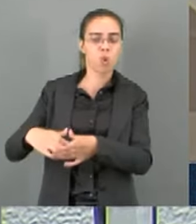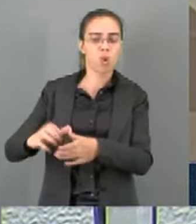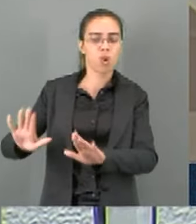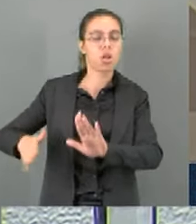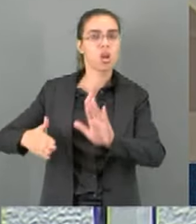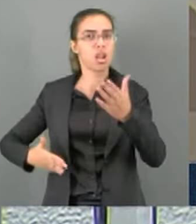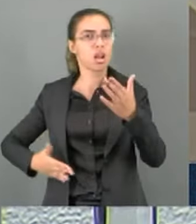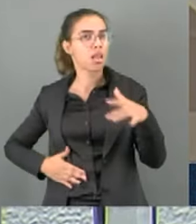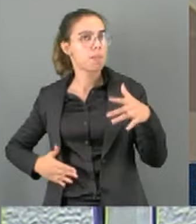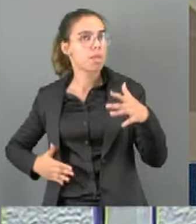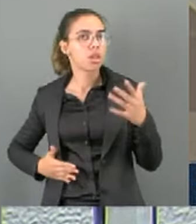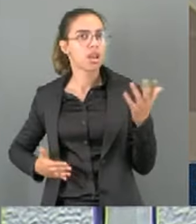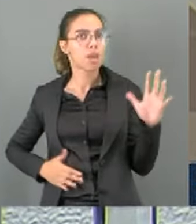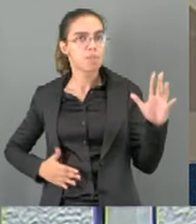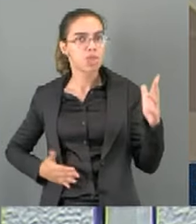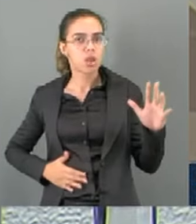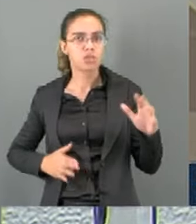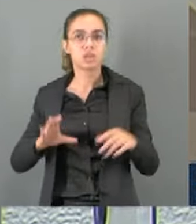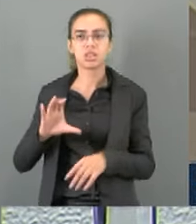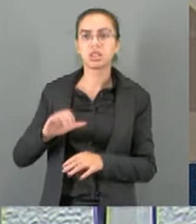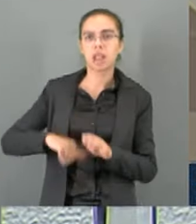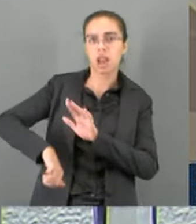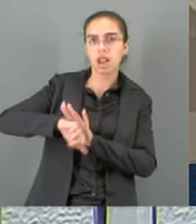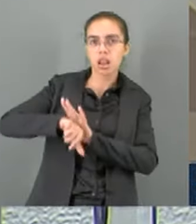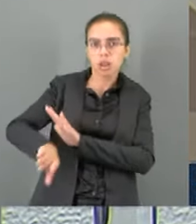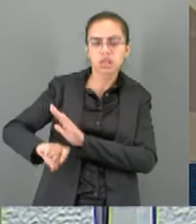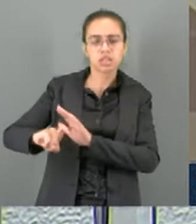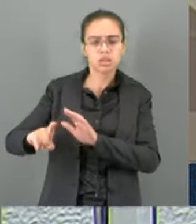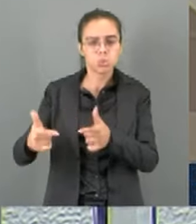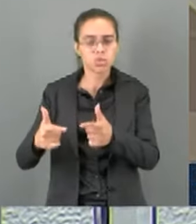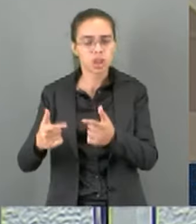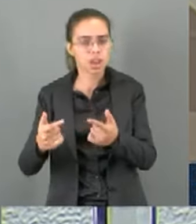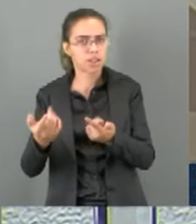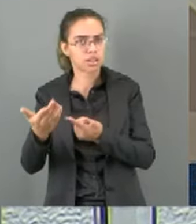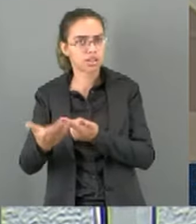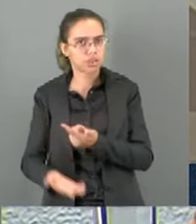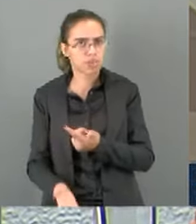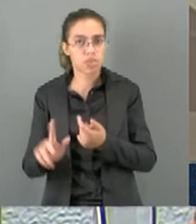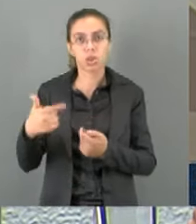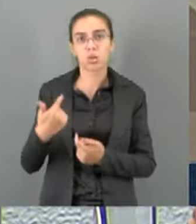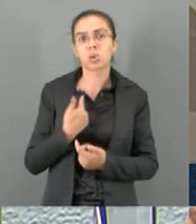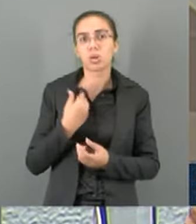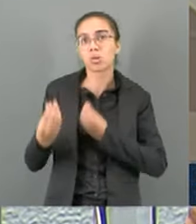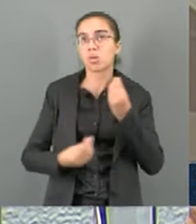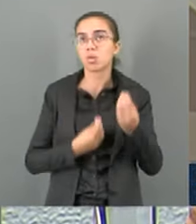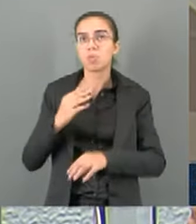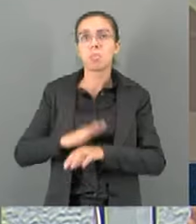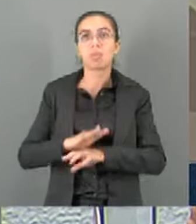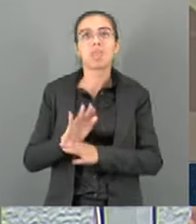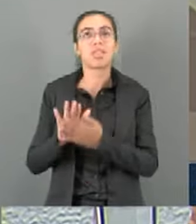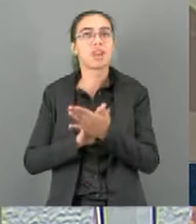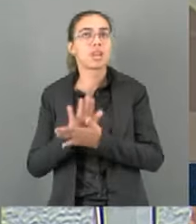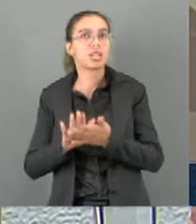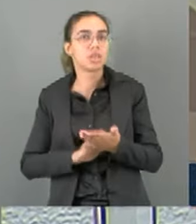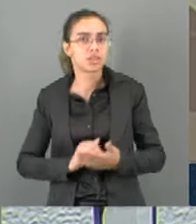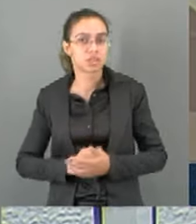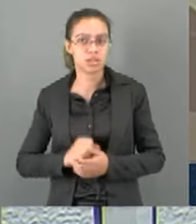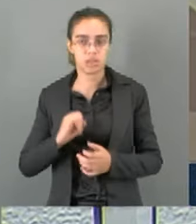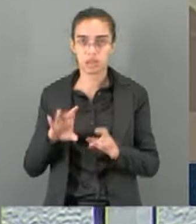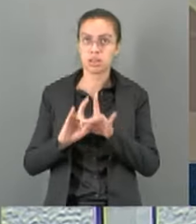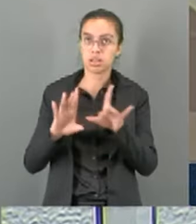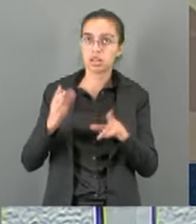cometimento de infrações penais. Bom, se não tem mais a contravenção, não tem a lavagem, A gente não subsiste mais nada, né? Então, se me permite,